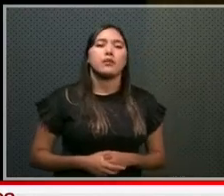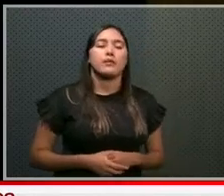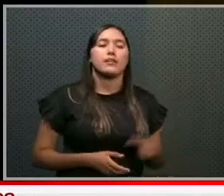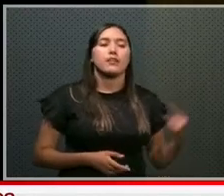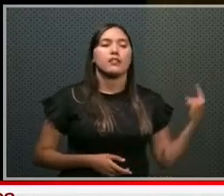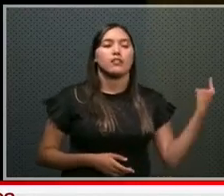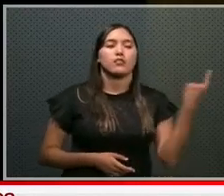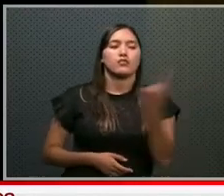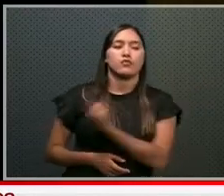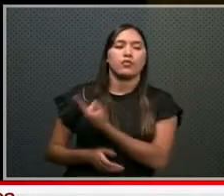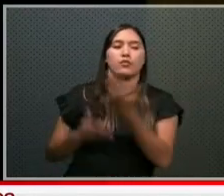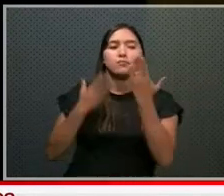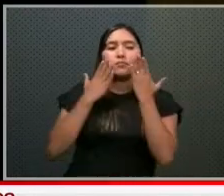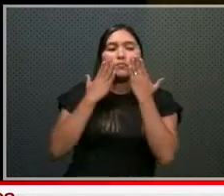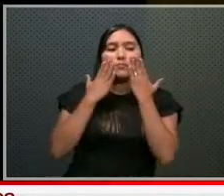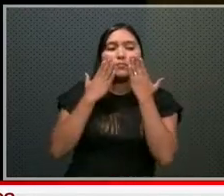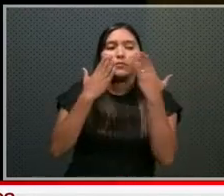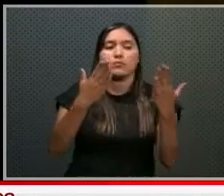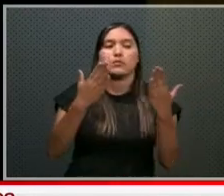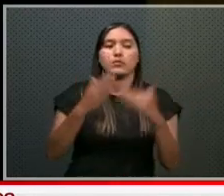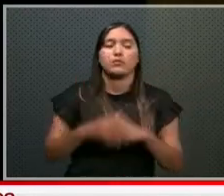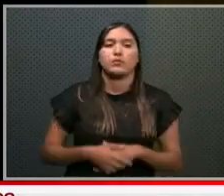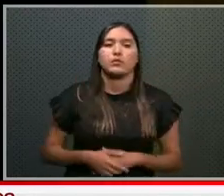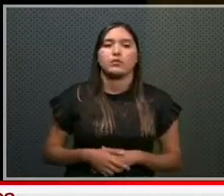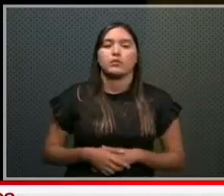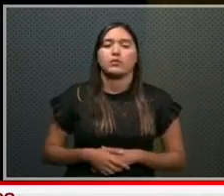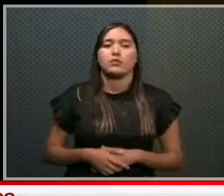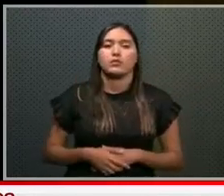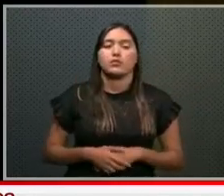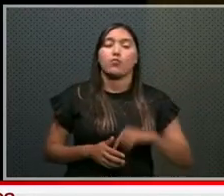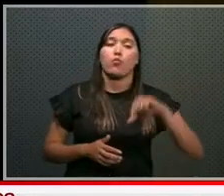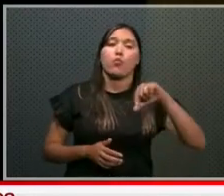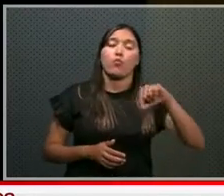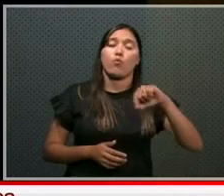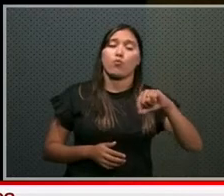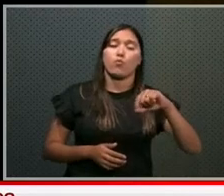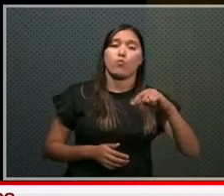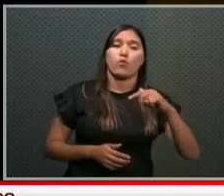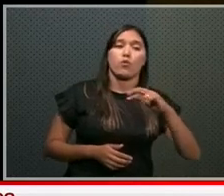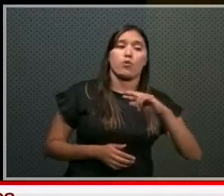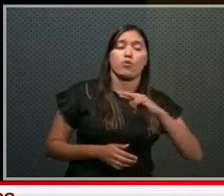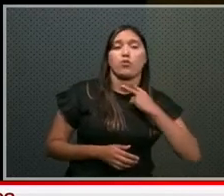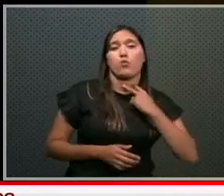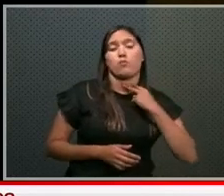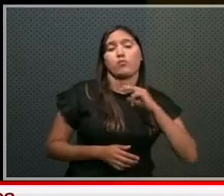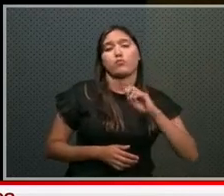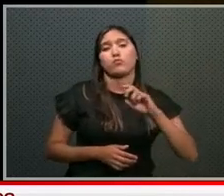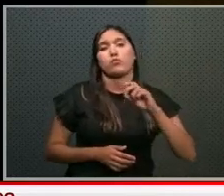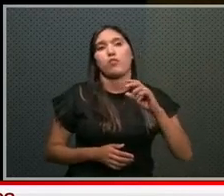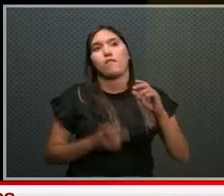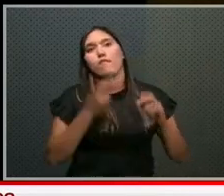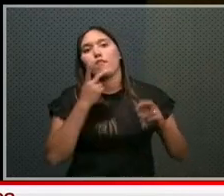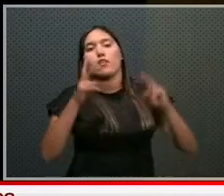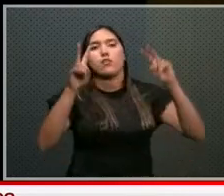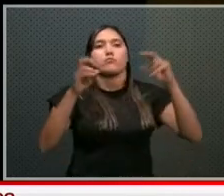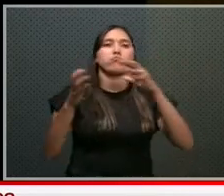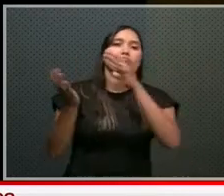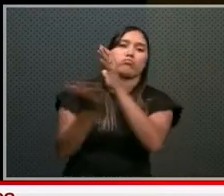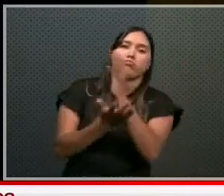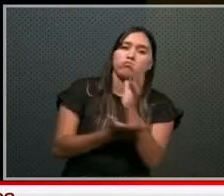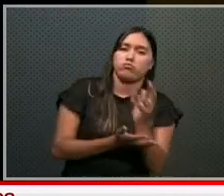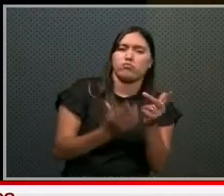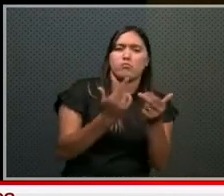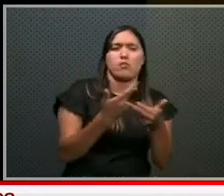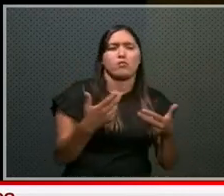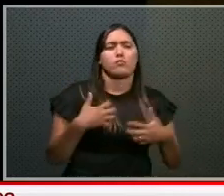aqui com vocês reconhecemos que o desafio não deve ser somente destacar desmatamento algo que tanto